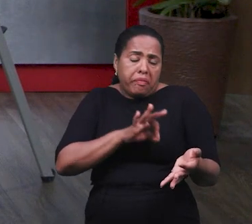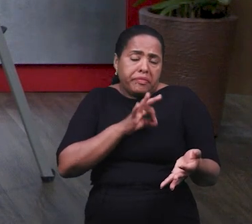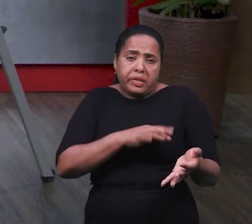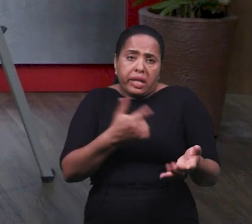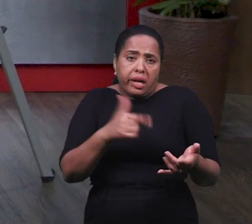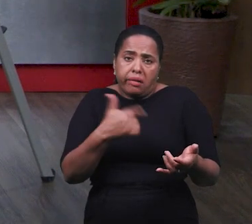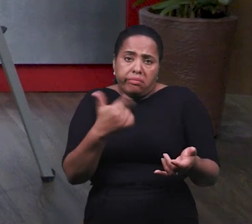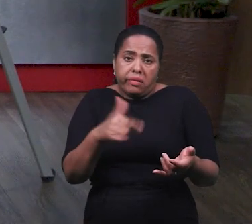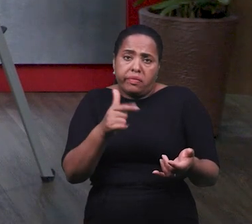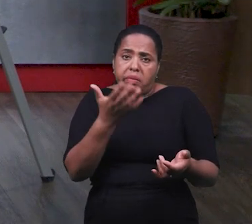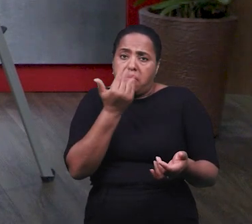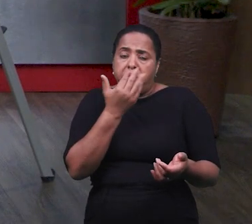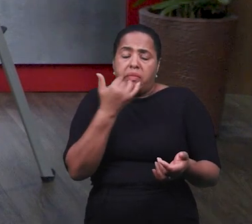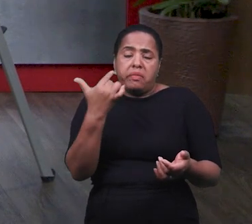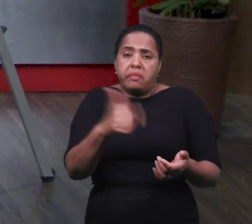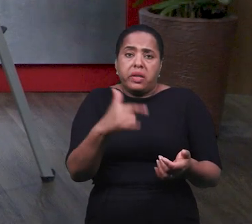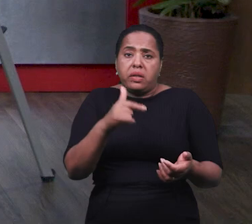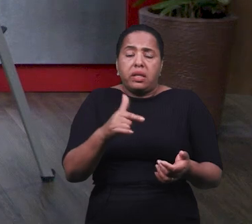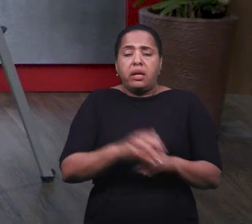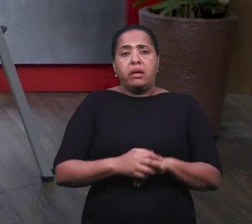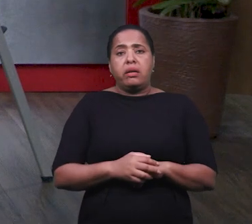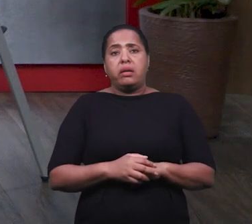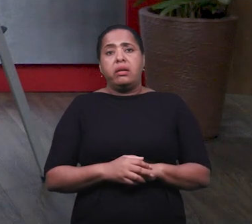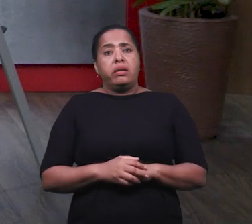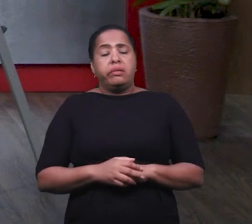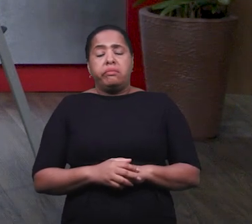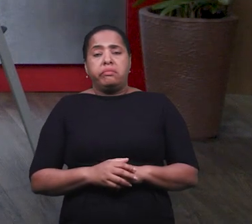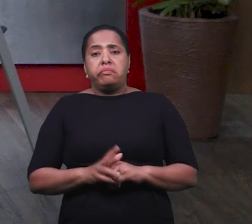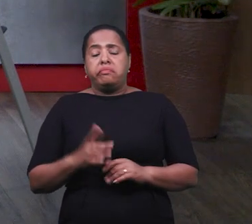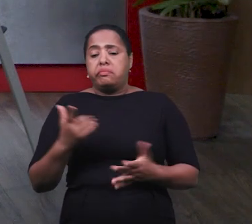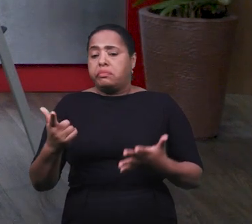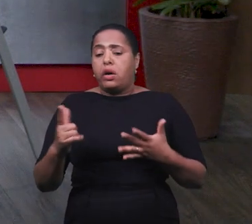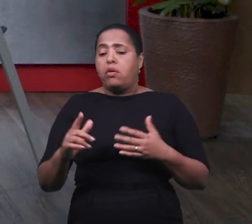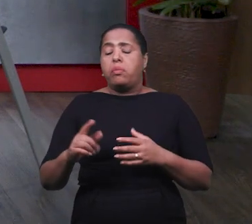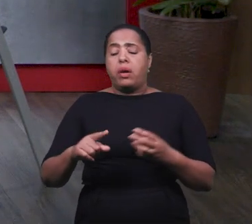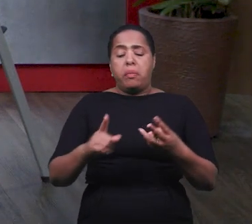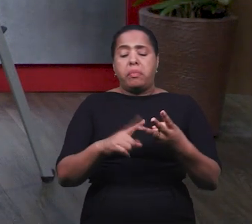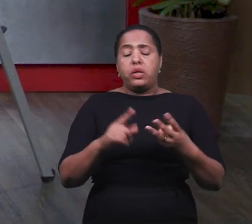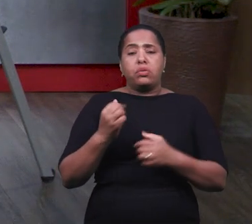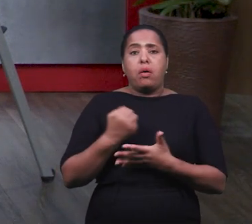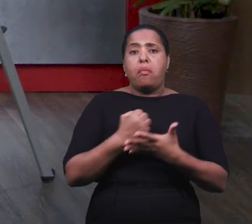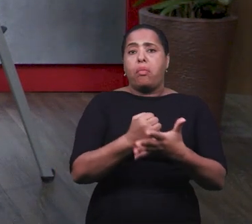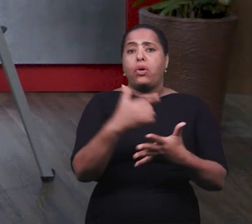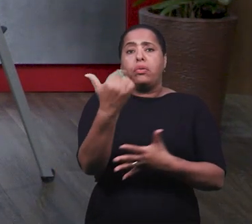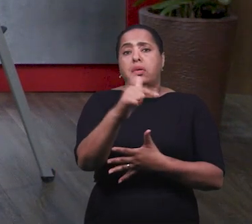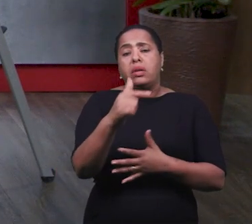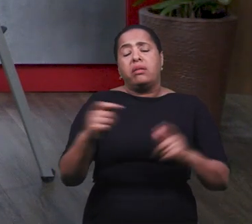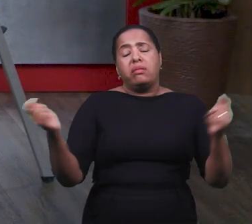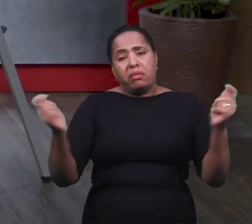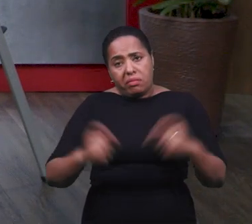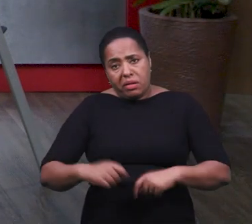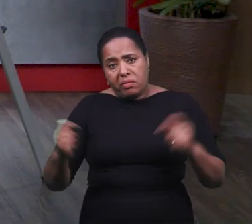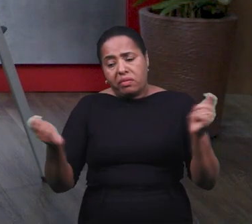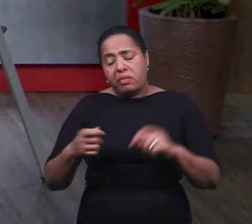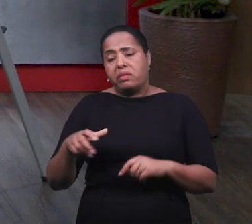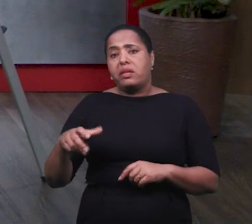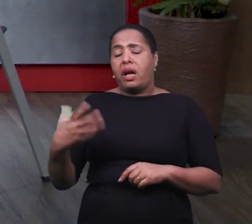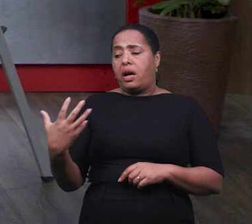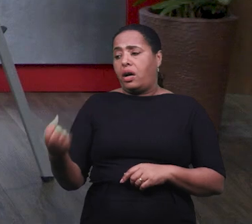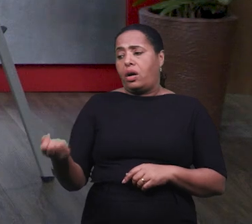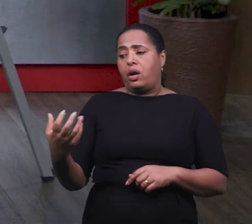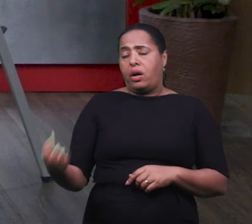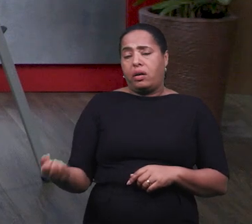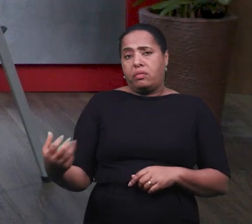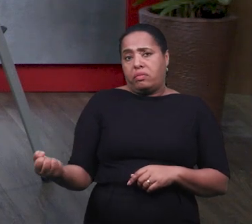para alimentação, e não tem como prover esse sustento por um terceiro. Então, é possível conseguir o benefício. E aí